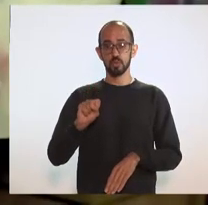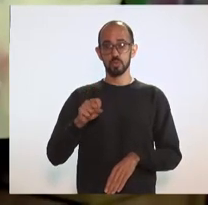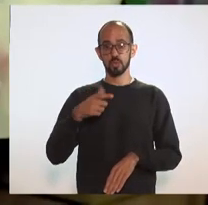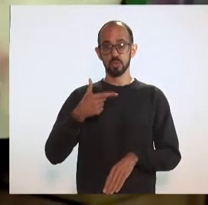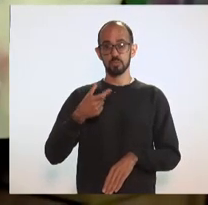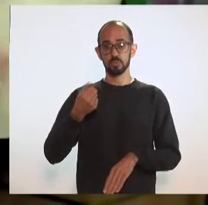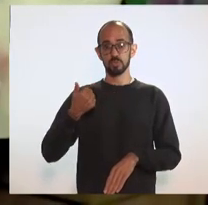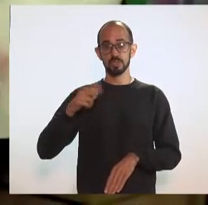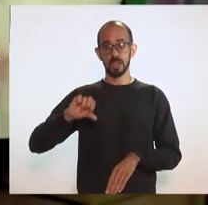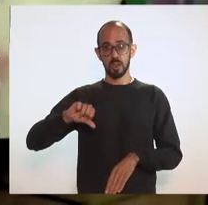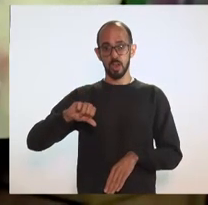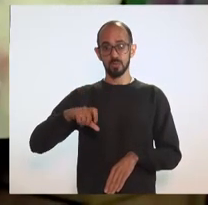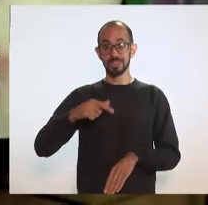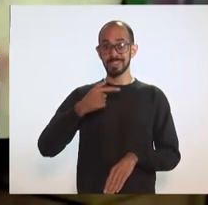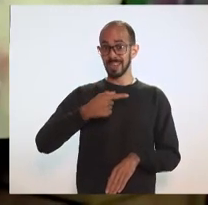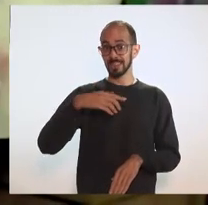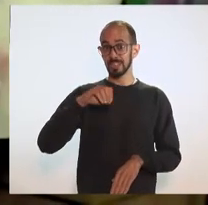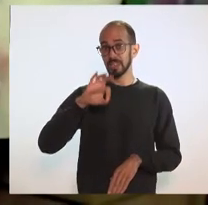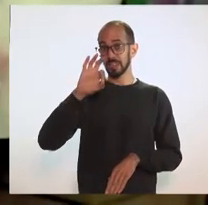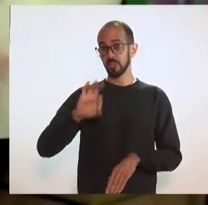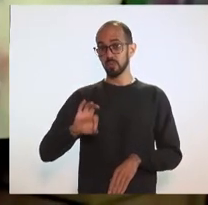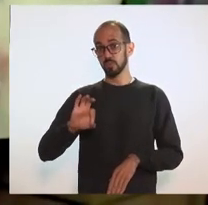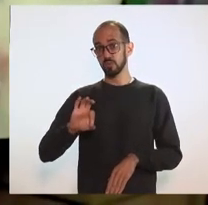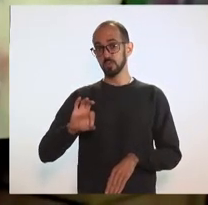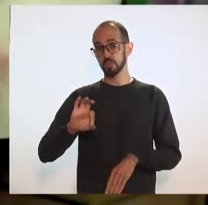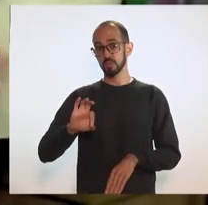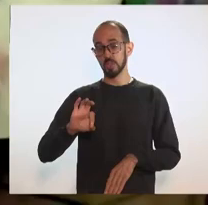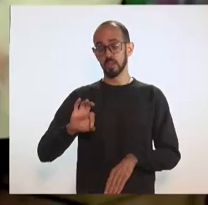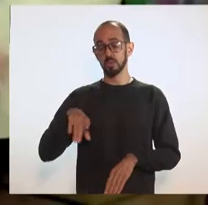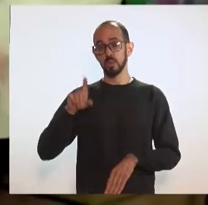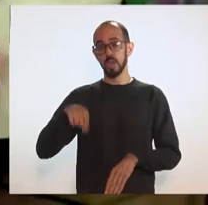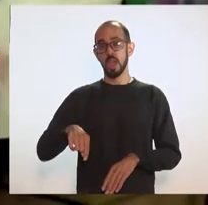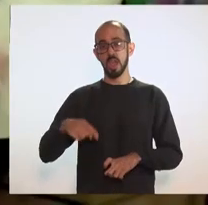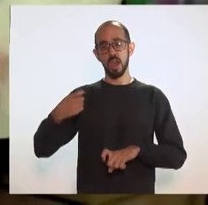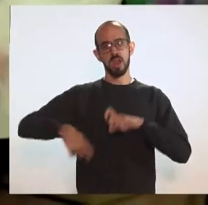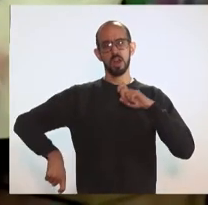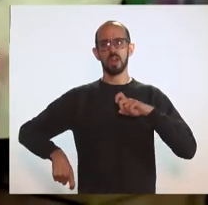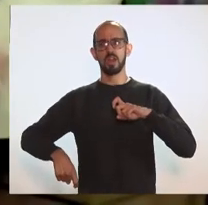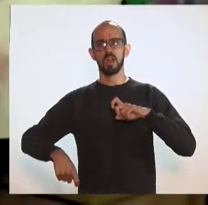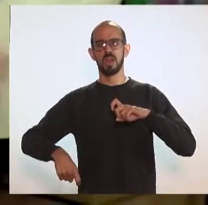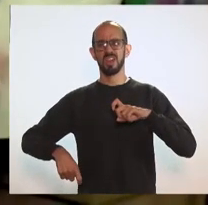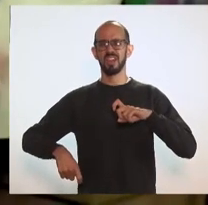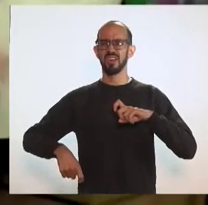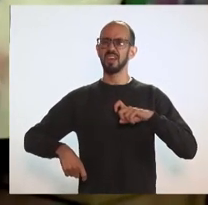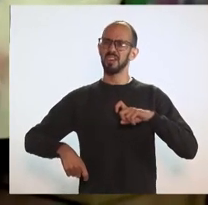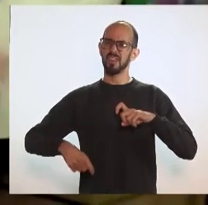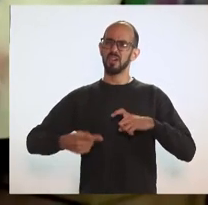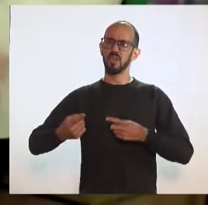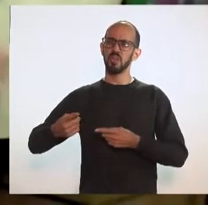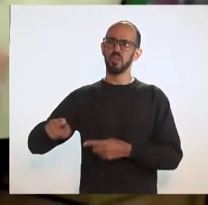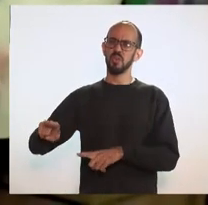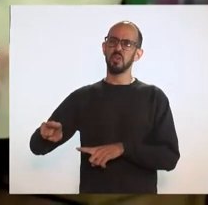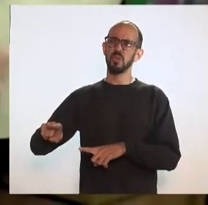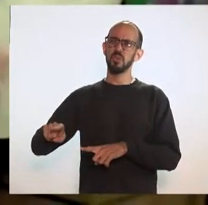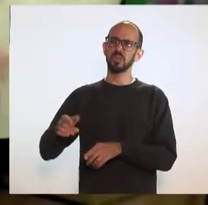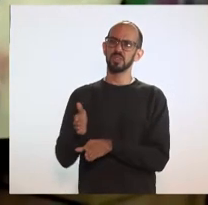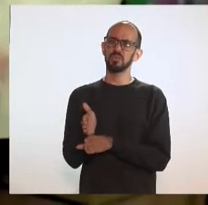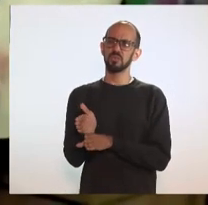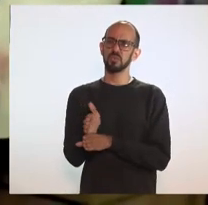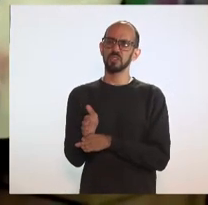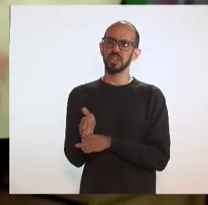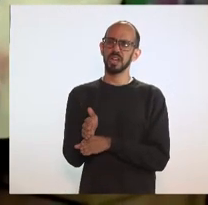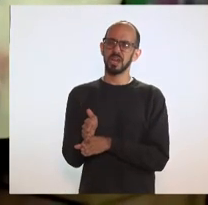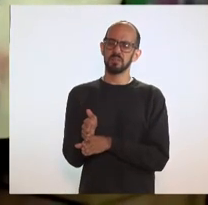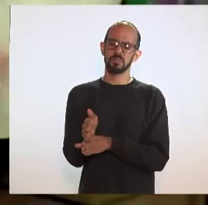70 15 por estupros de Blumenau hora gente setenta por cento das